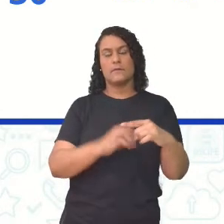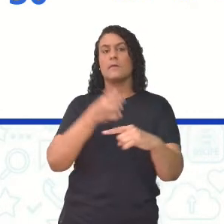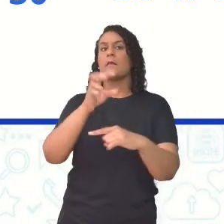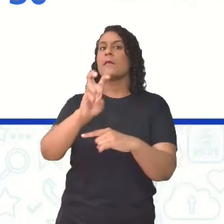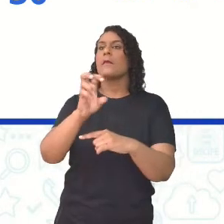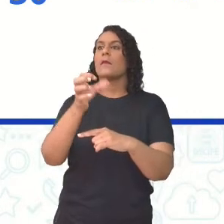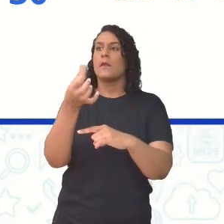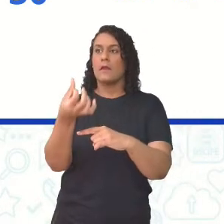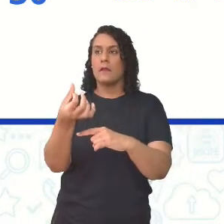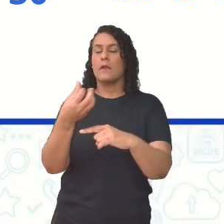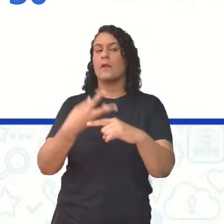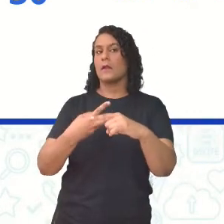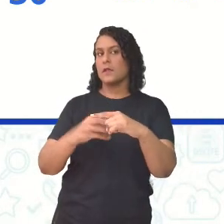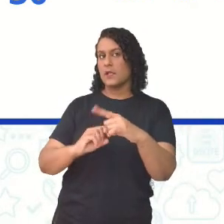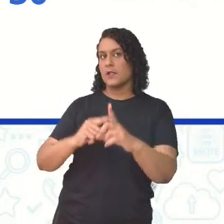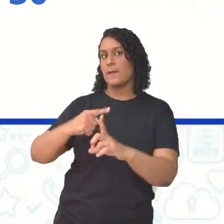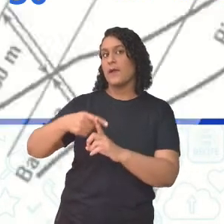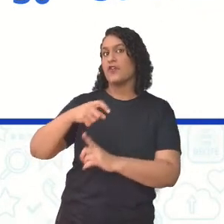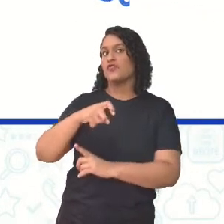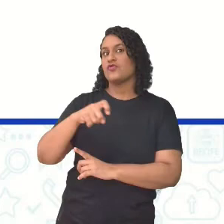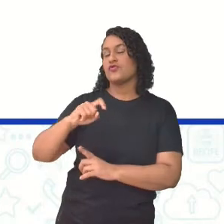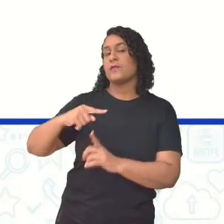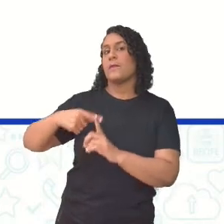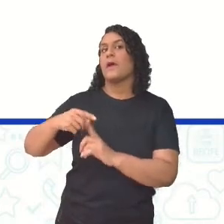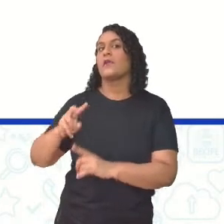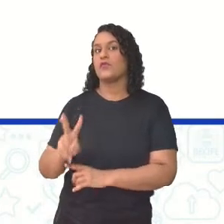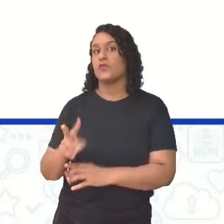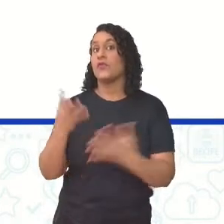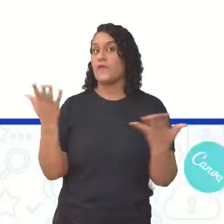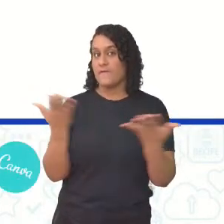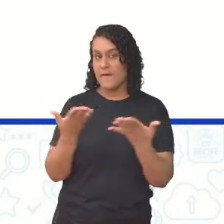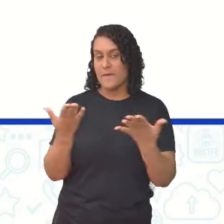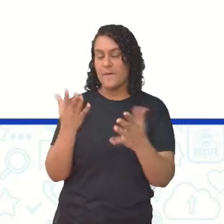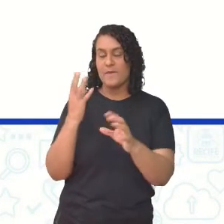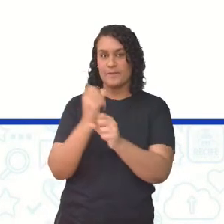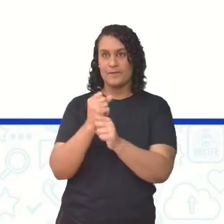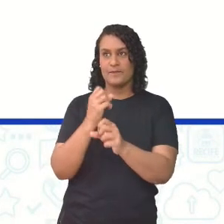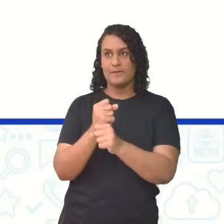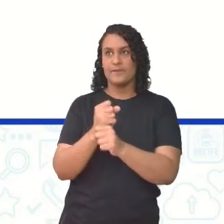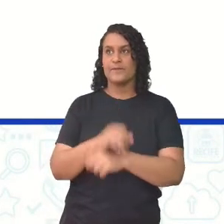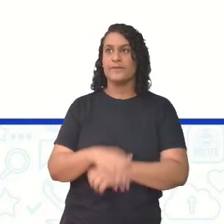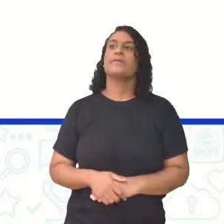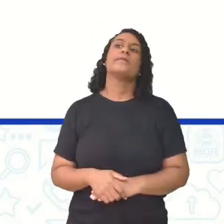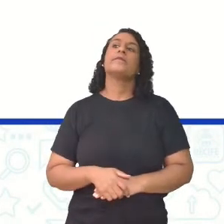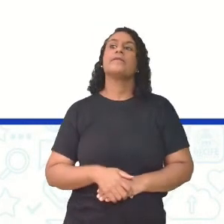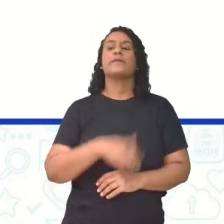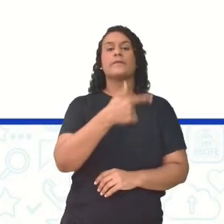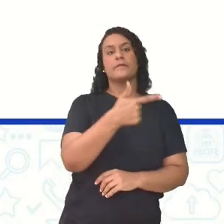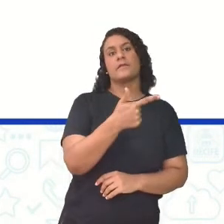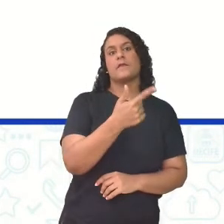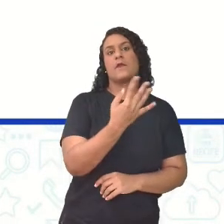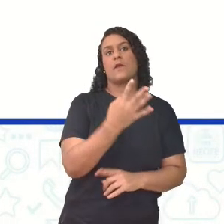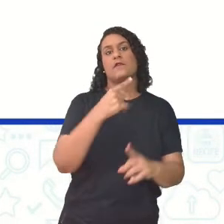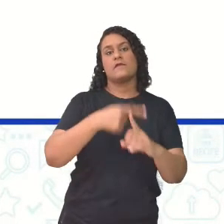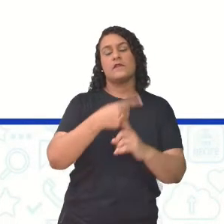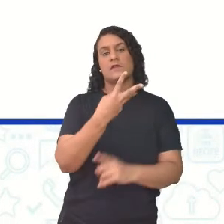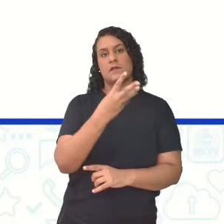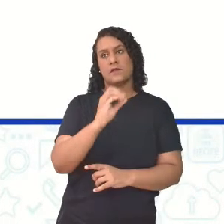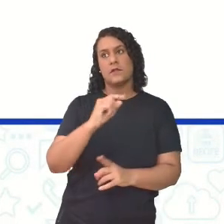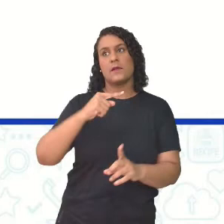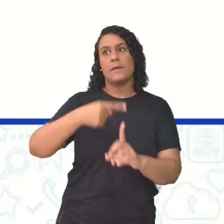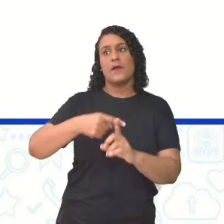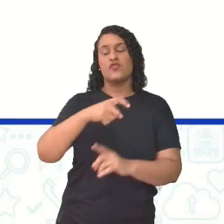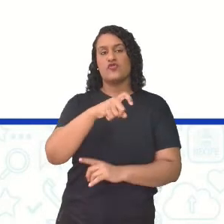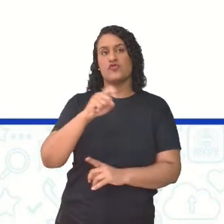para 30 mais x mais 2. E aí, vamos fazer a continha? Ó, 24 vezes 30 mais x mais